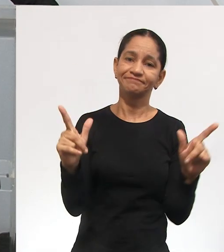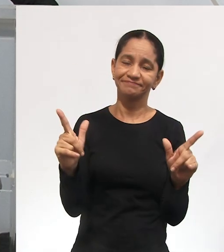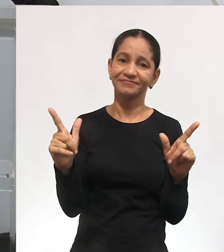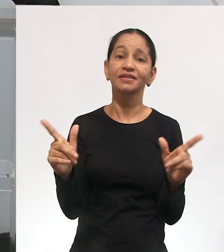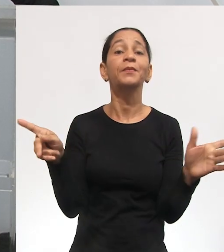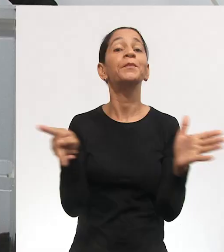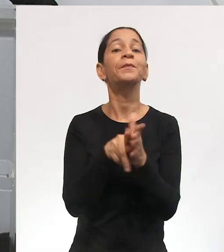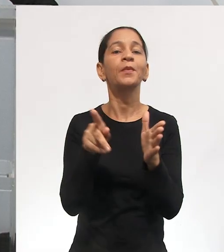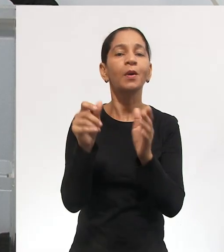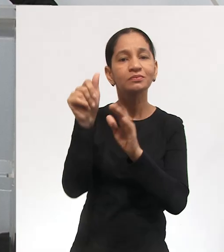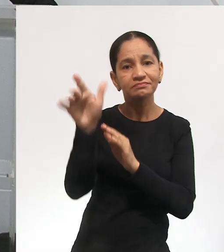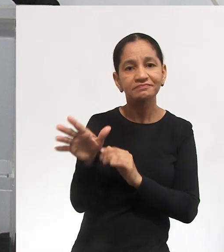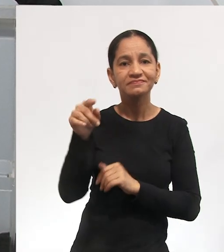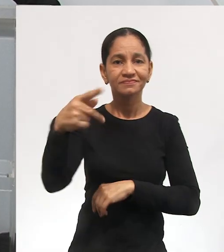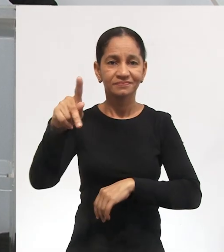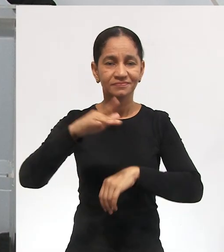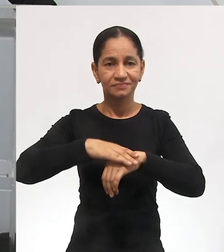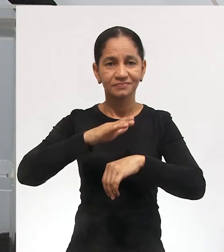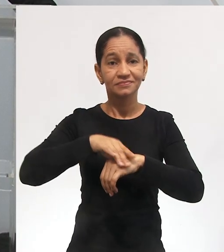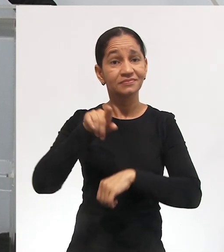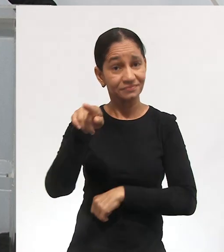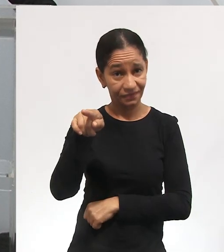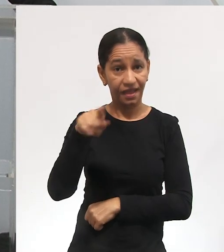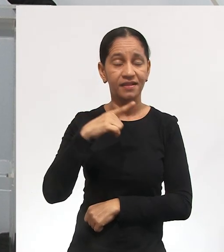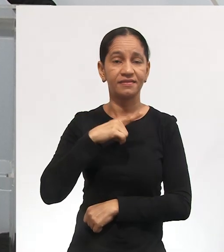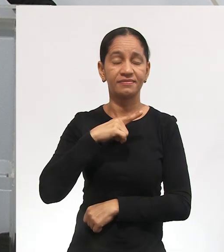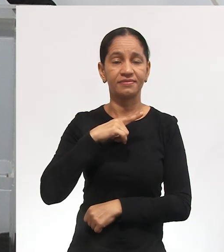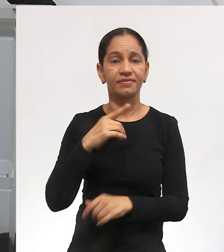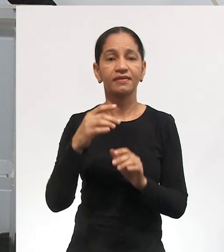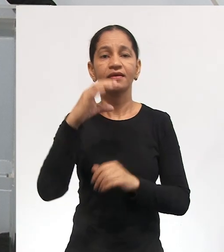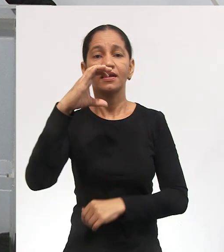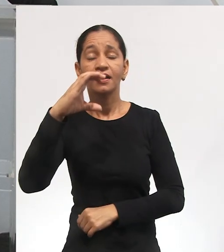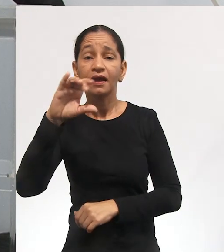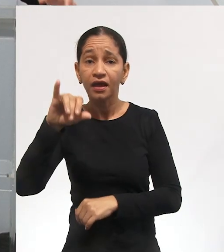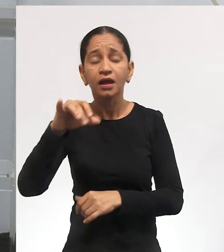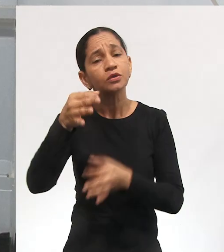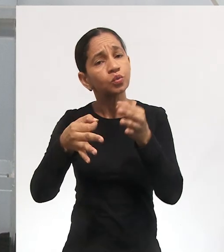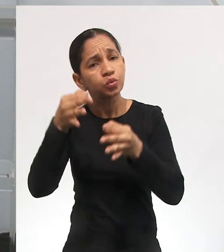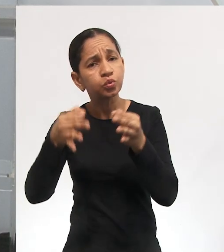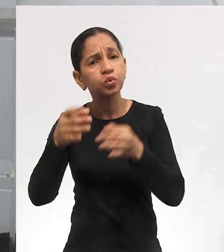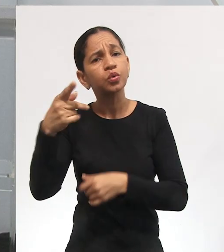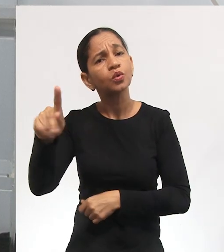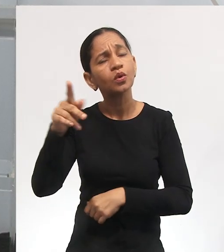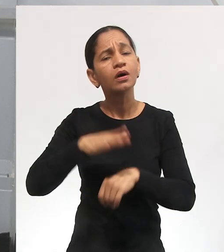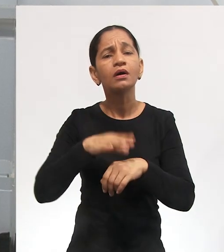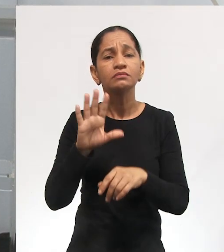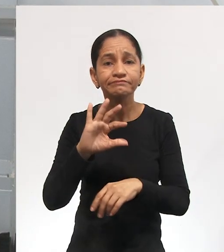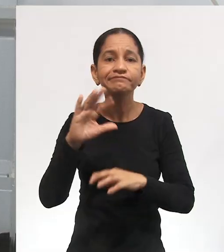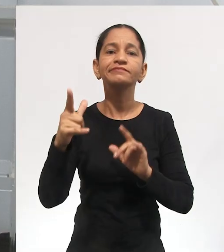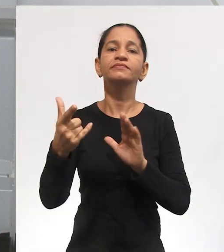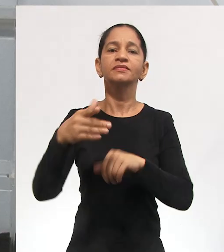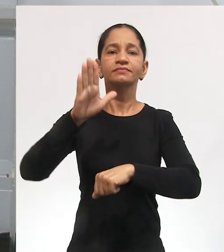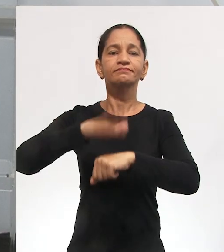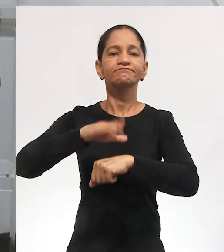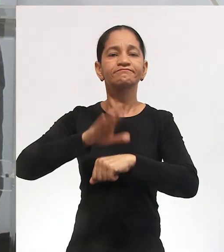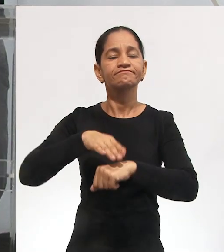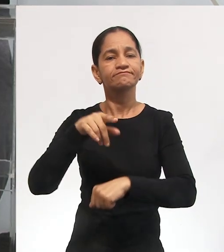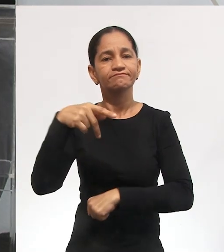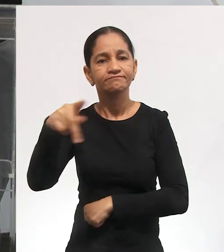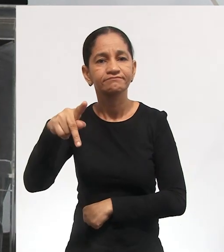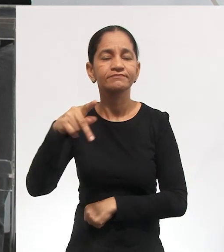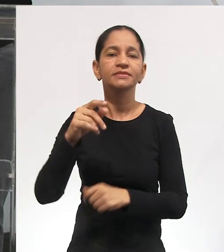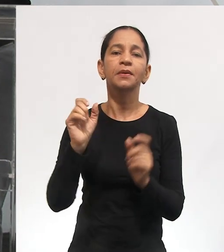o que caracteriza a existência de uma pessoa jurídica é justamente a sua autonomia, a